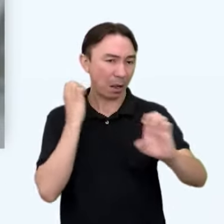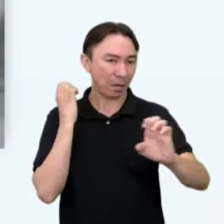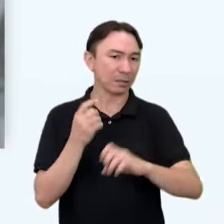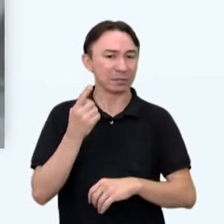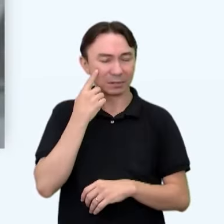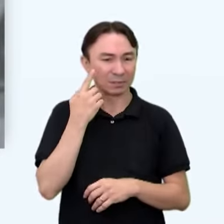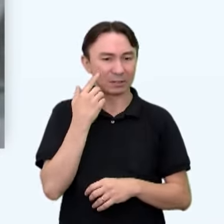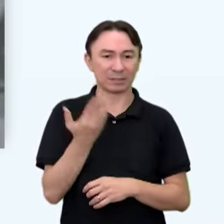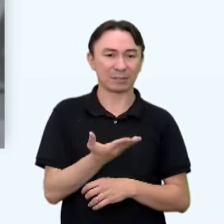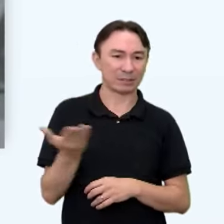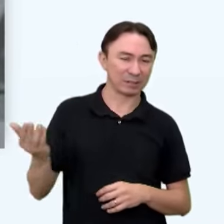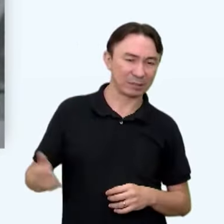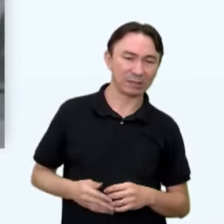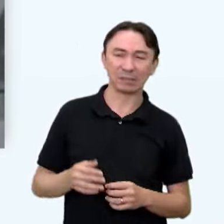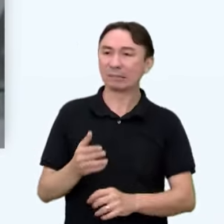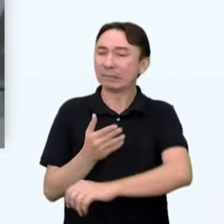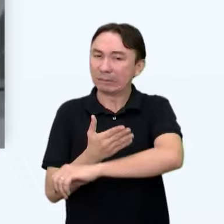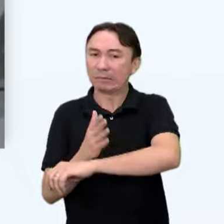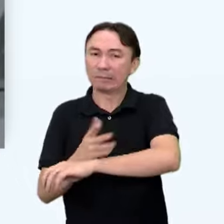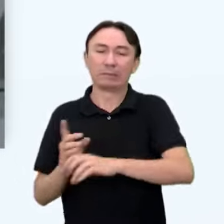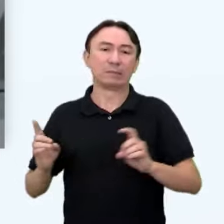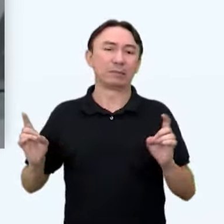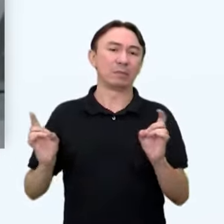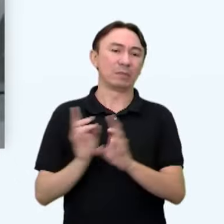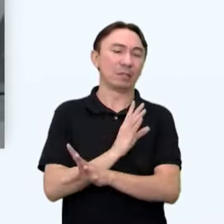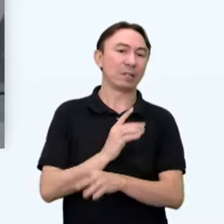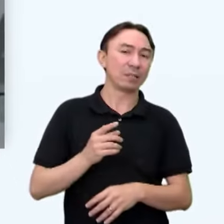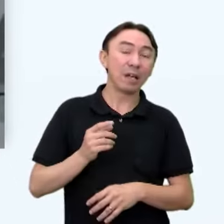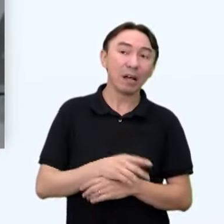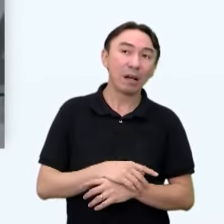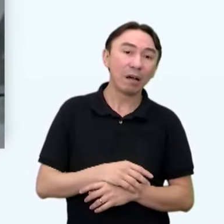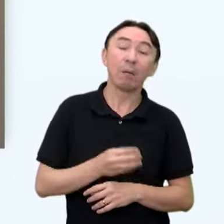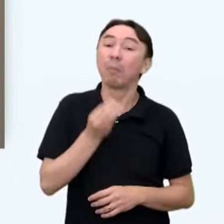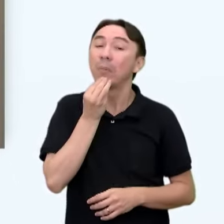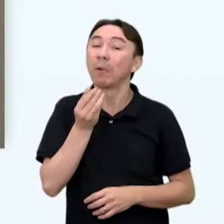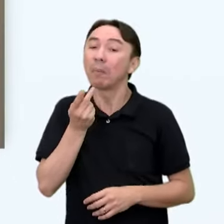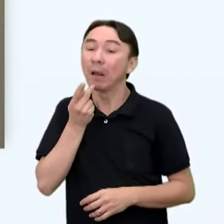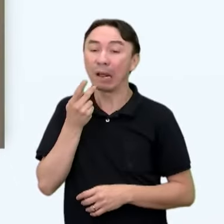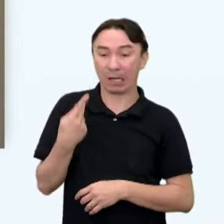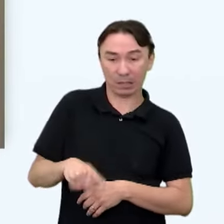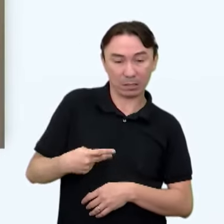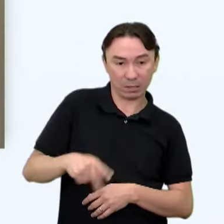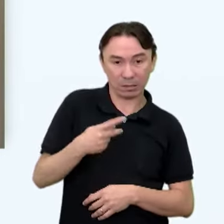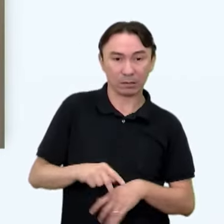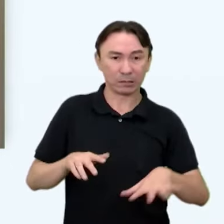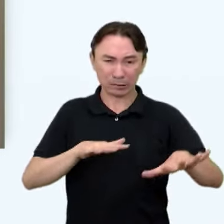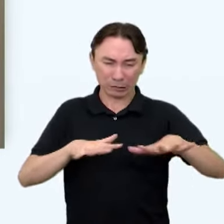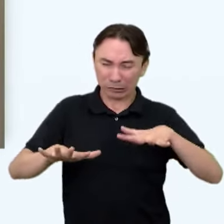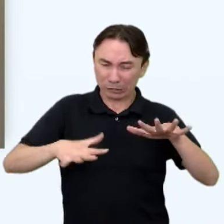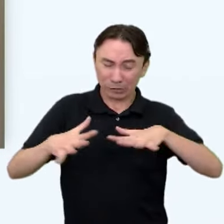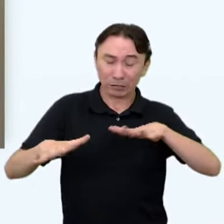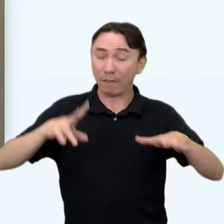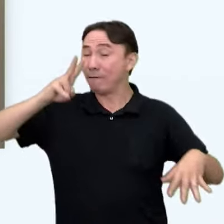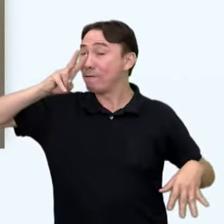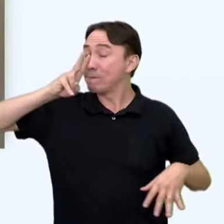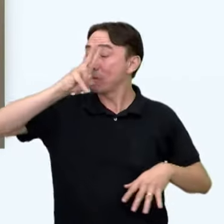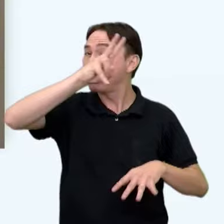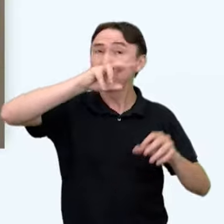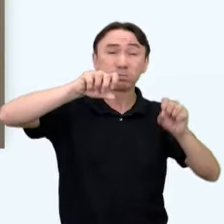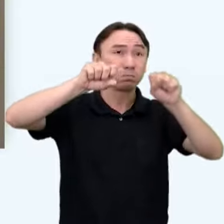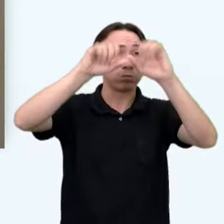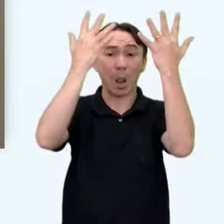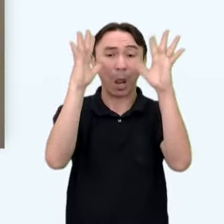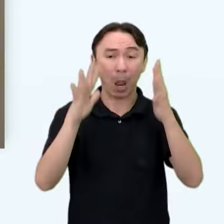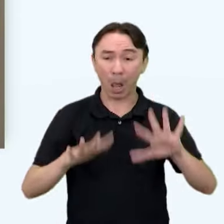preparação especial. A probabilidade de ocorrer um tremor mais forte e causar danos é tão pequena que não